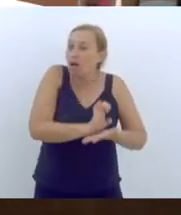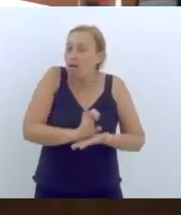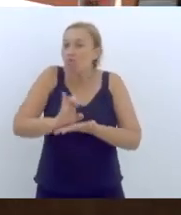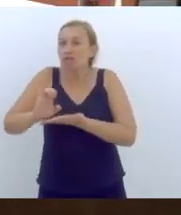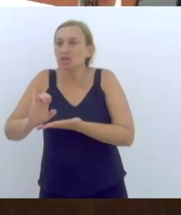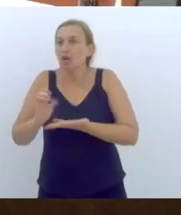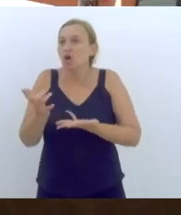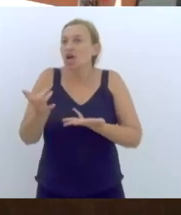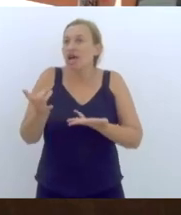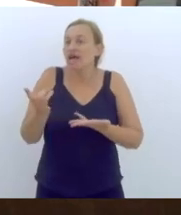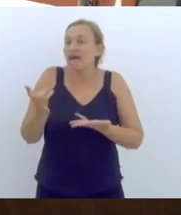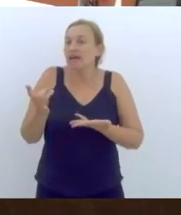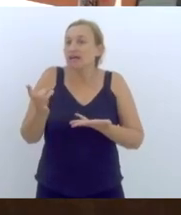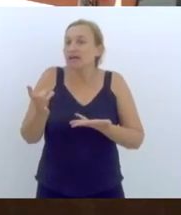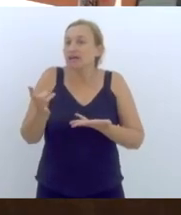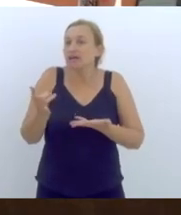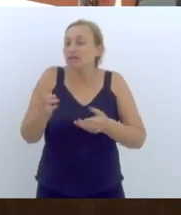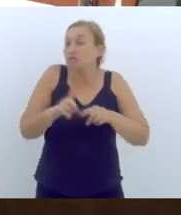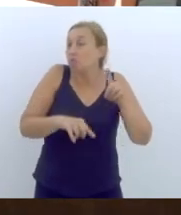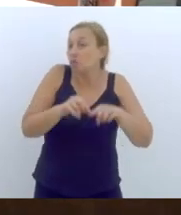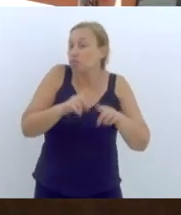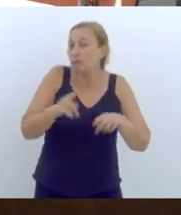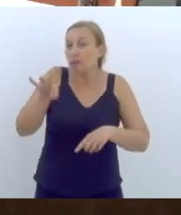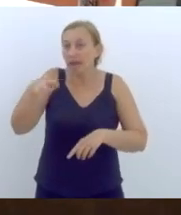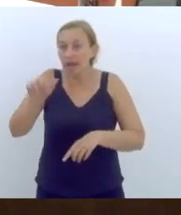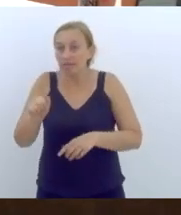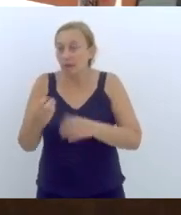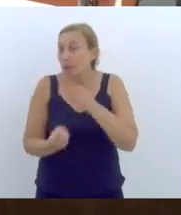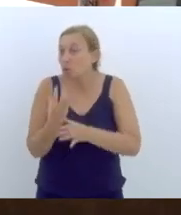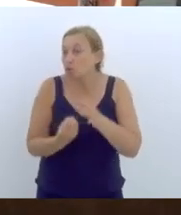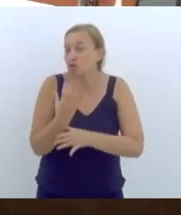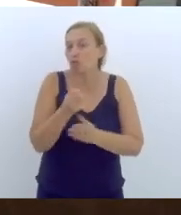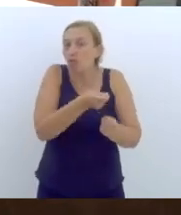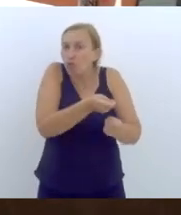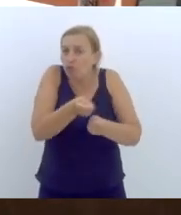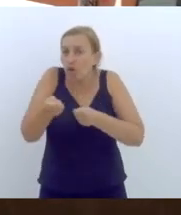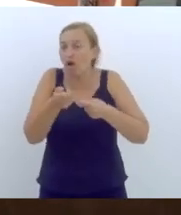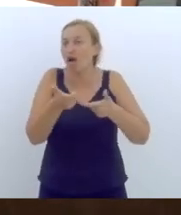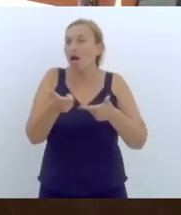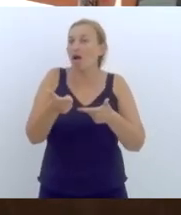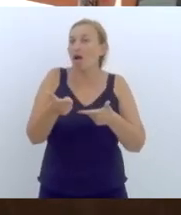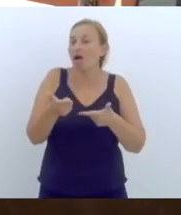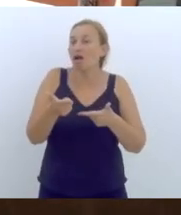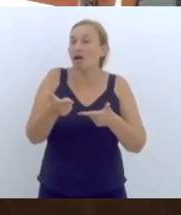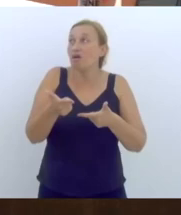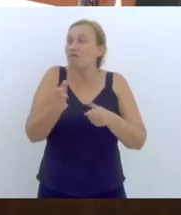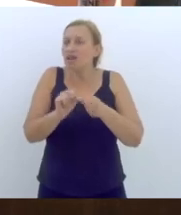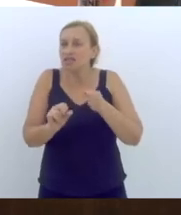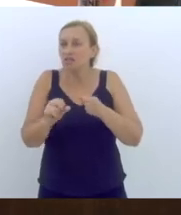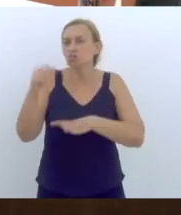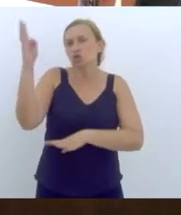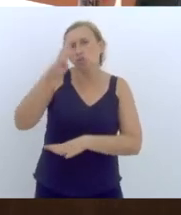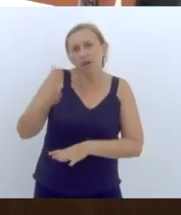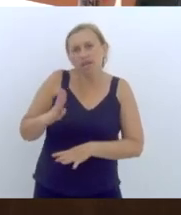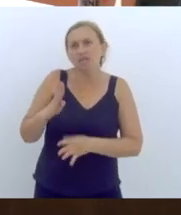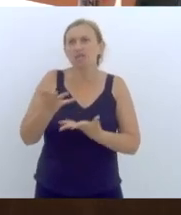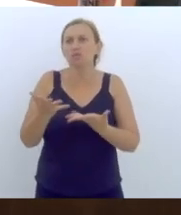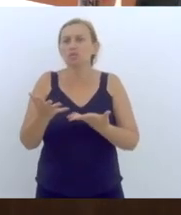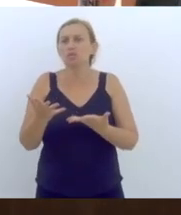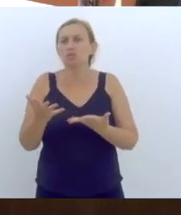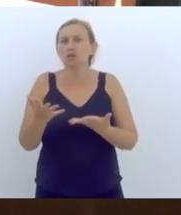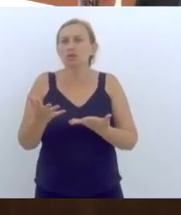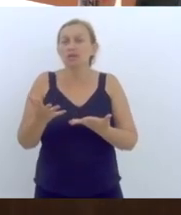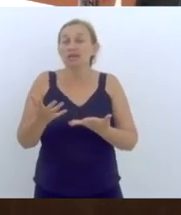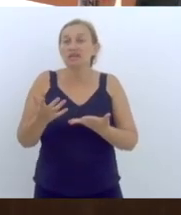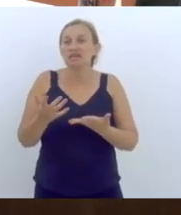de matéria-prima para a produção desses fertilizantes, fazendo com que o Brasil se torne